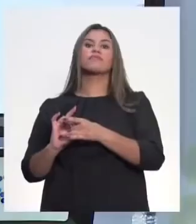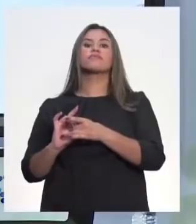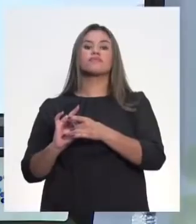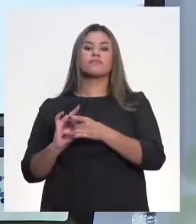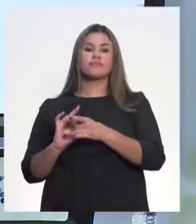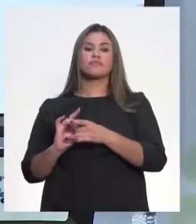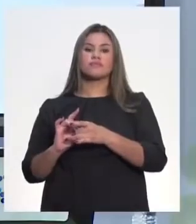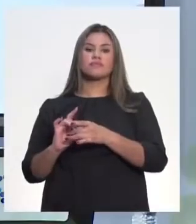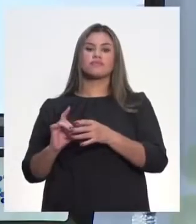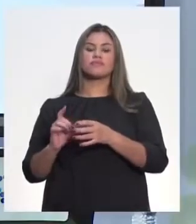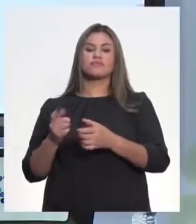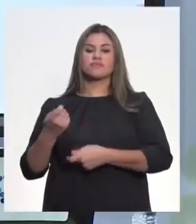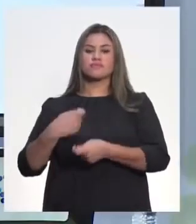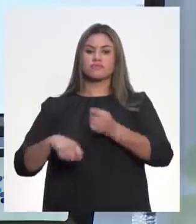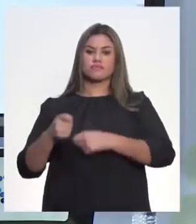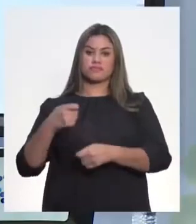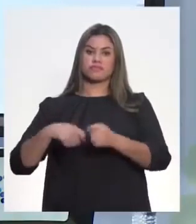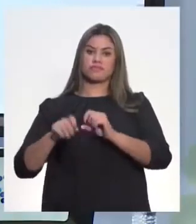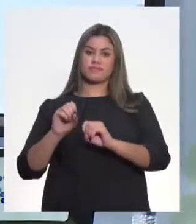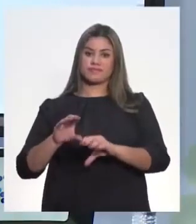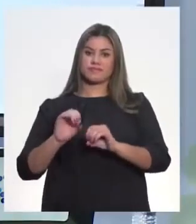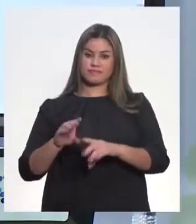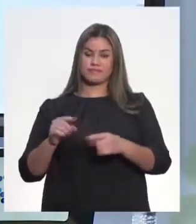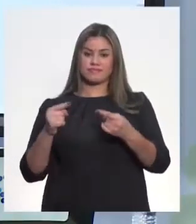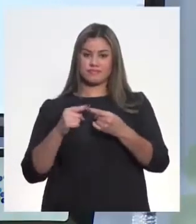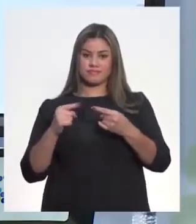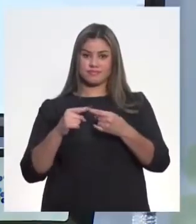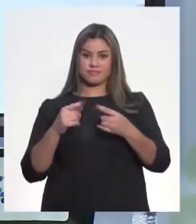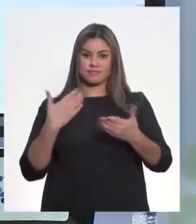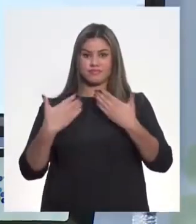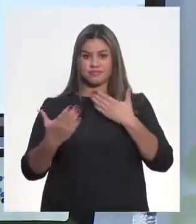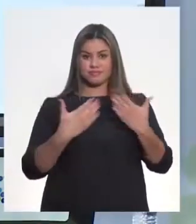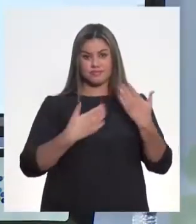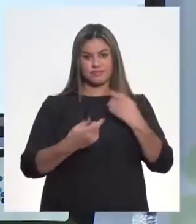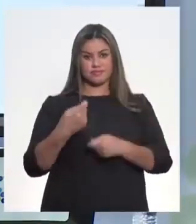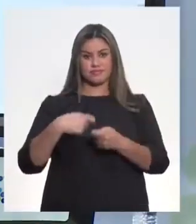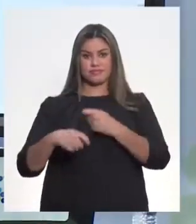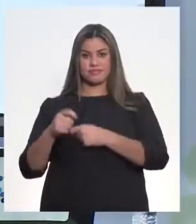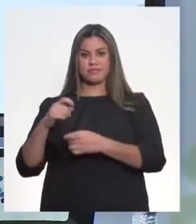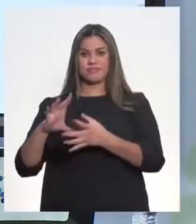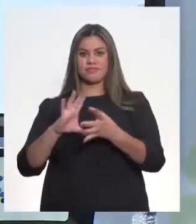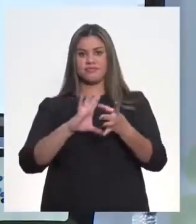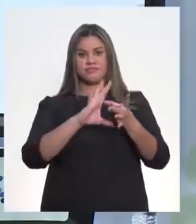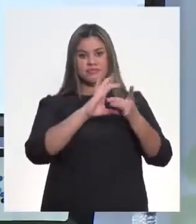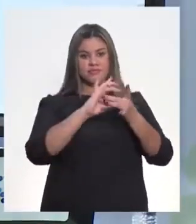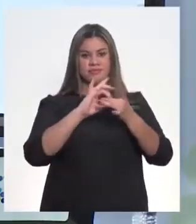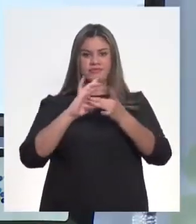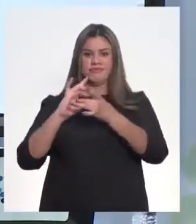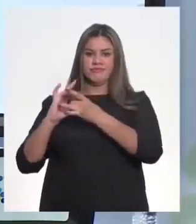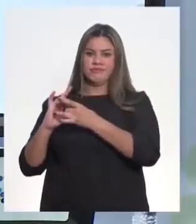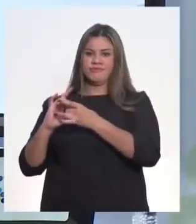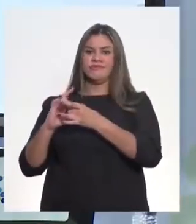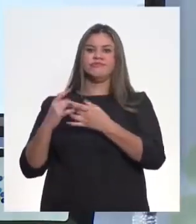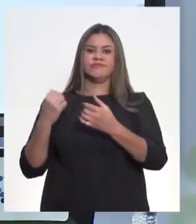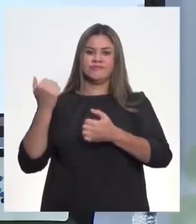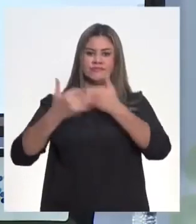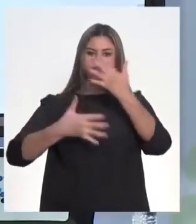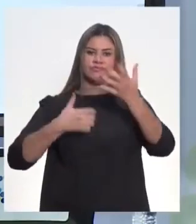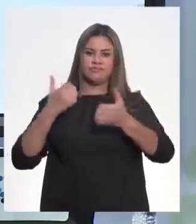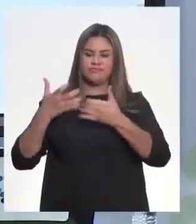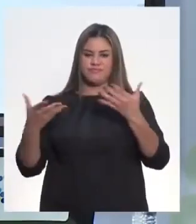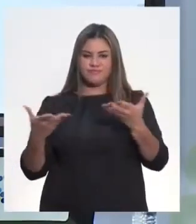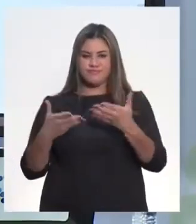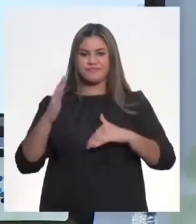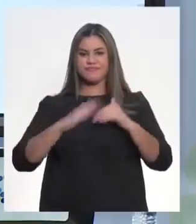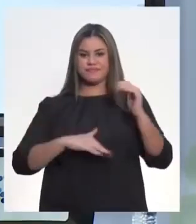que é um pouco dessa conversa sobre a educação financeira que a gente está tentando trazer nesses dias durante o trabalho com